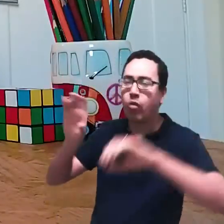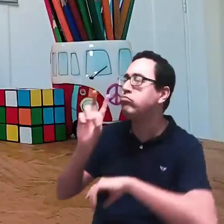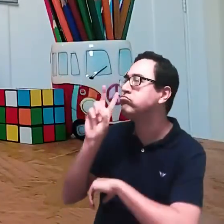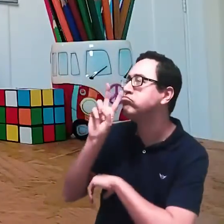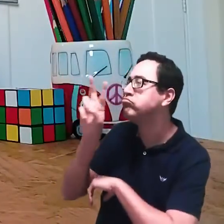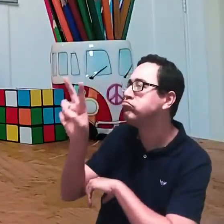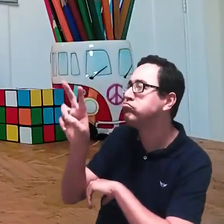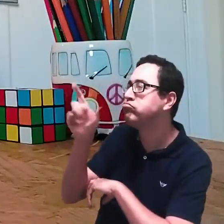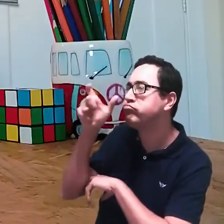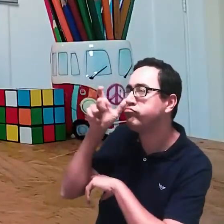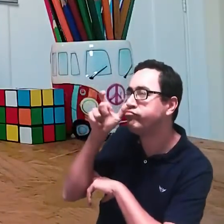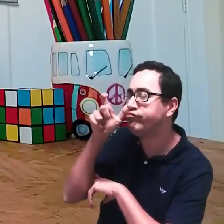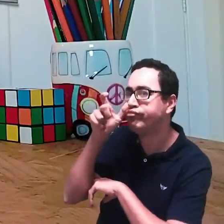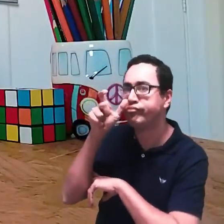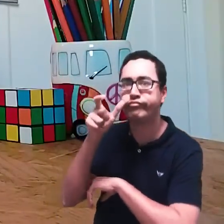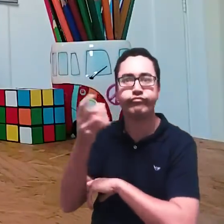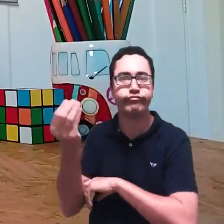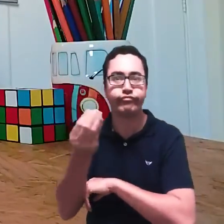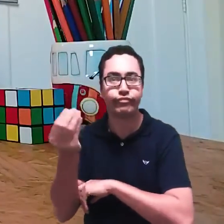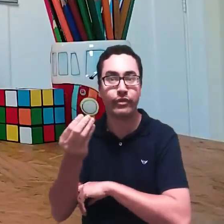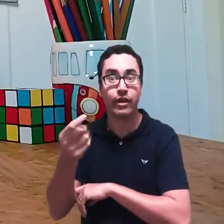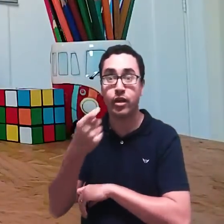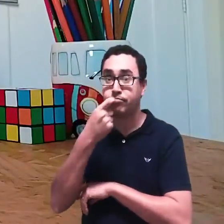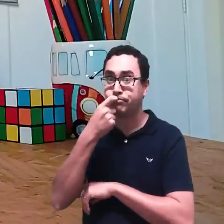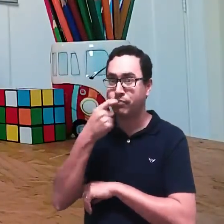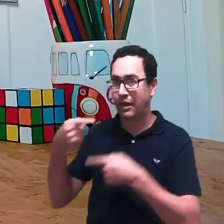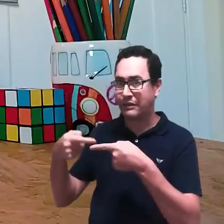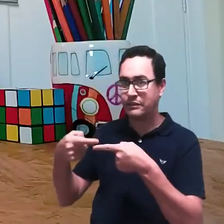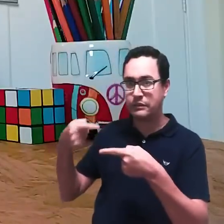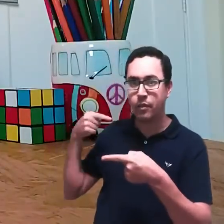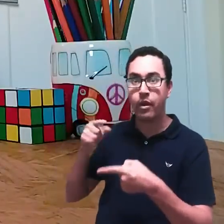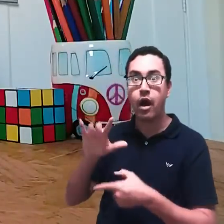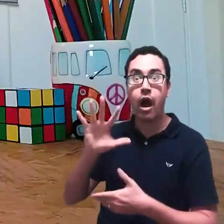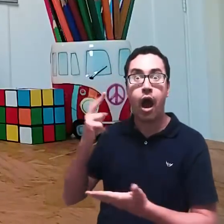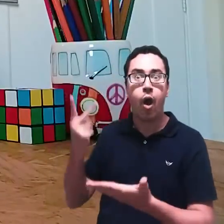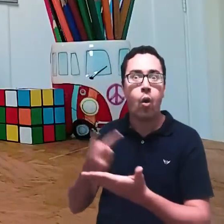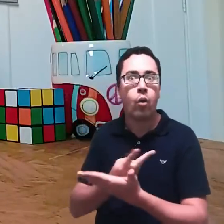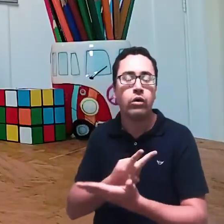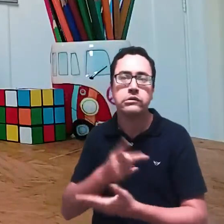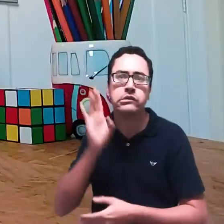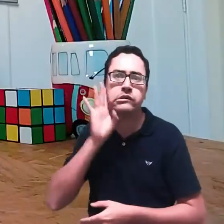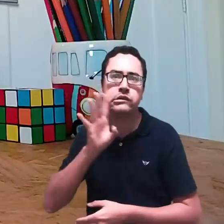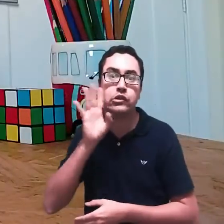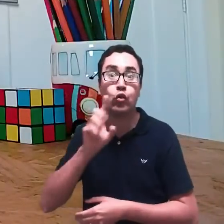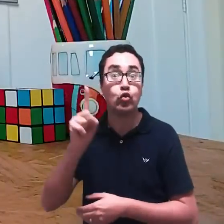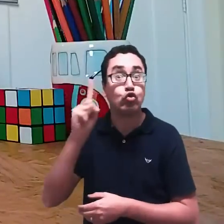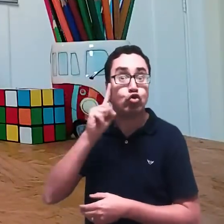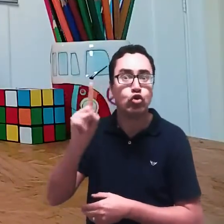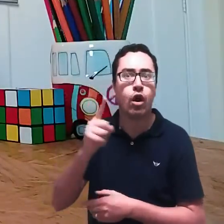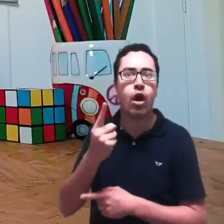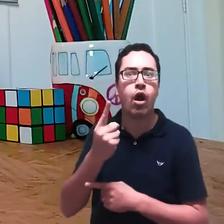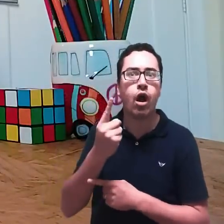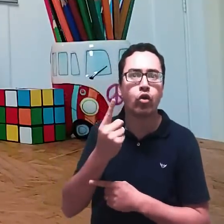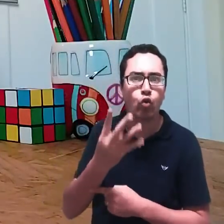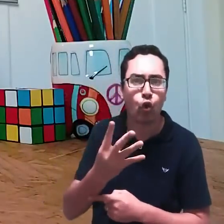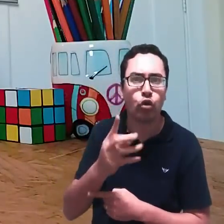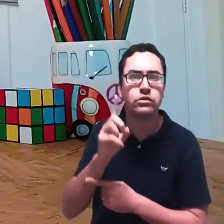semana aconteceu uma coisa sensacional. No dia 14 e no dia 15 de